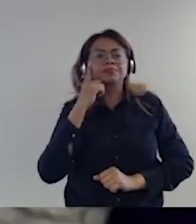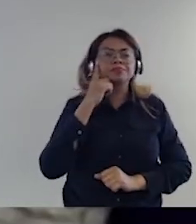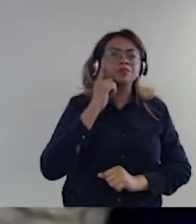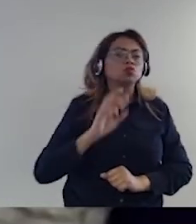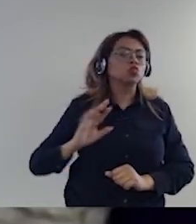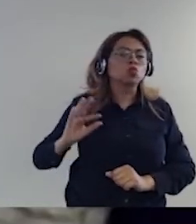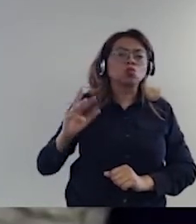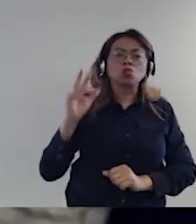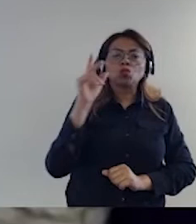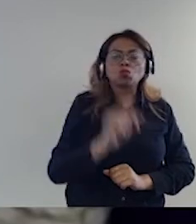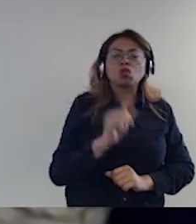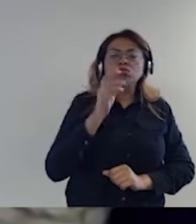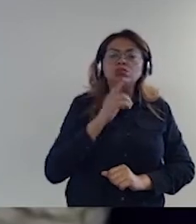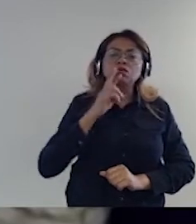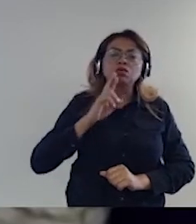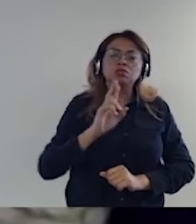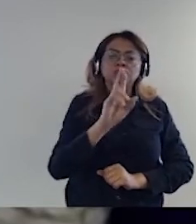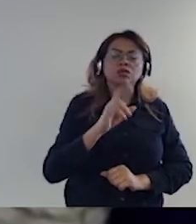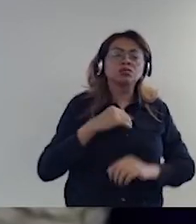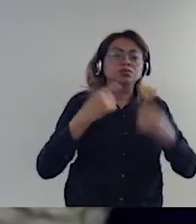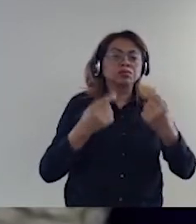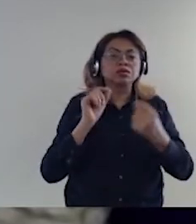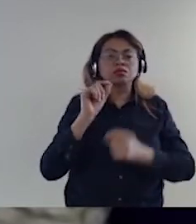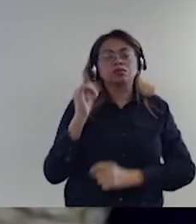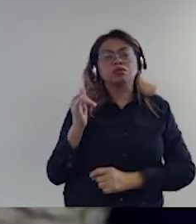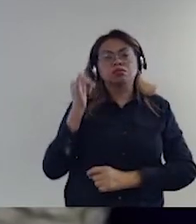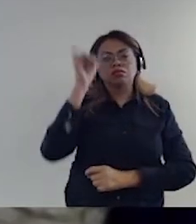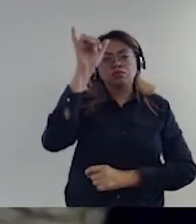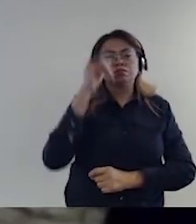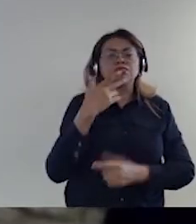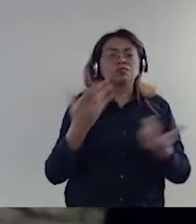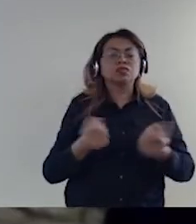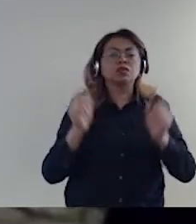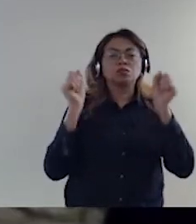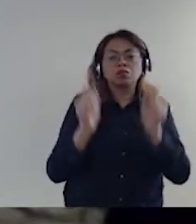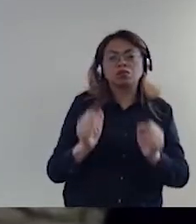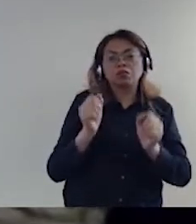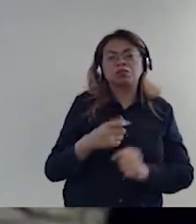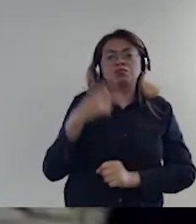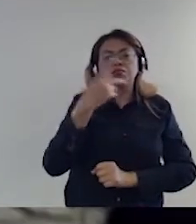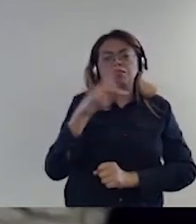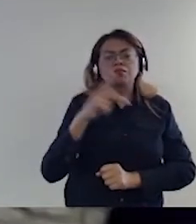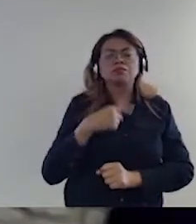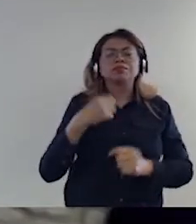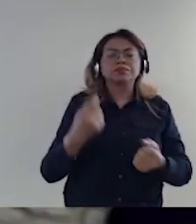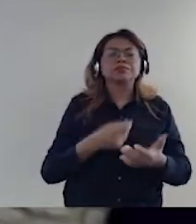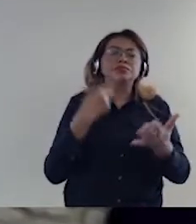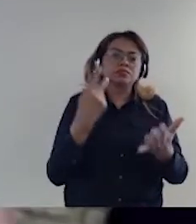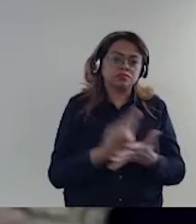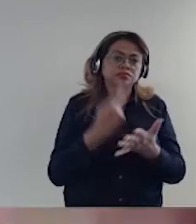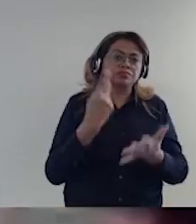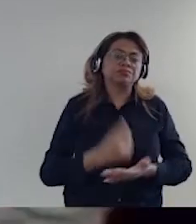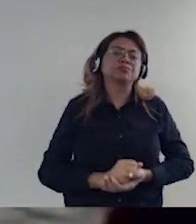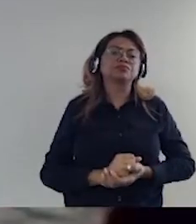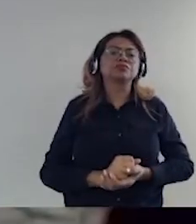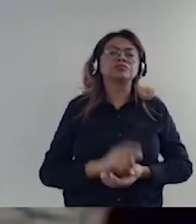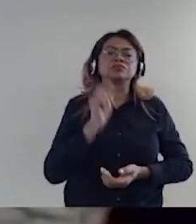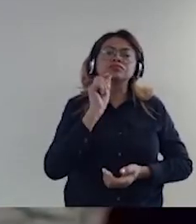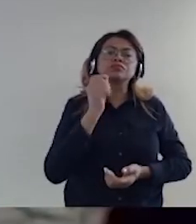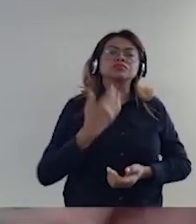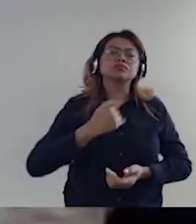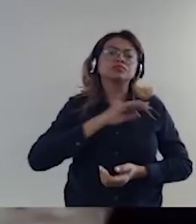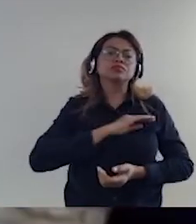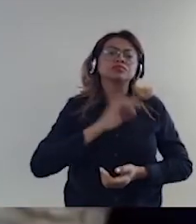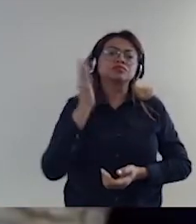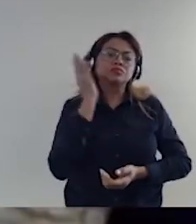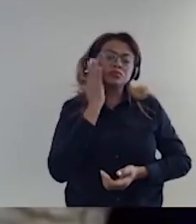soluções de modo a que se evitem, até onde isto for possível, a sua ocorrência. O que é que nós sabemos? Nós sabemos